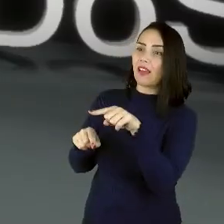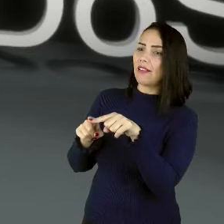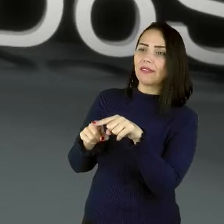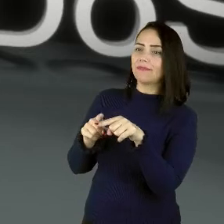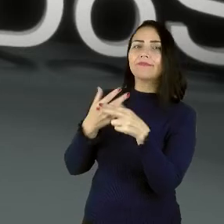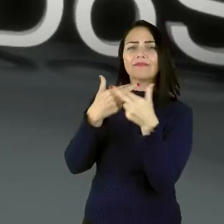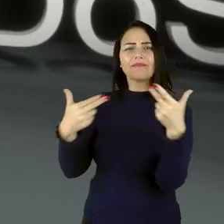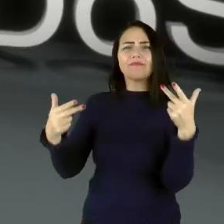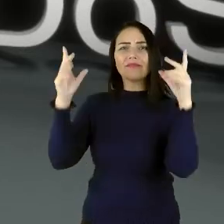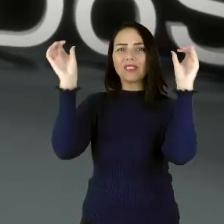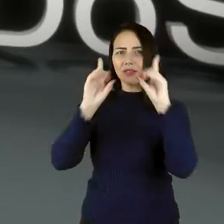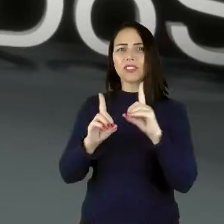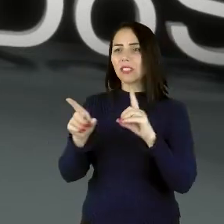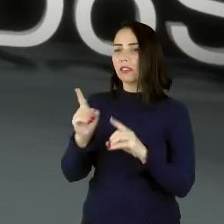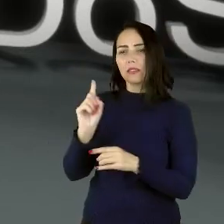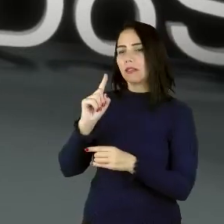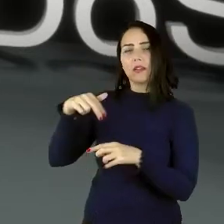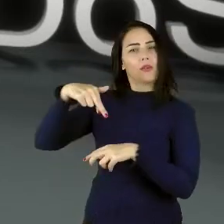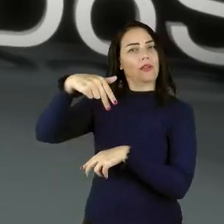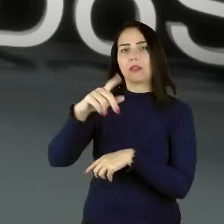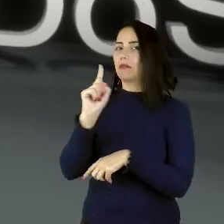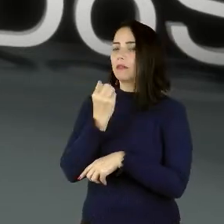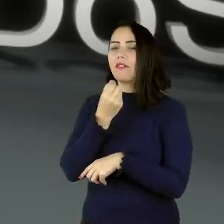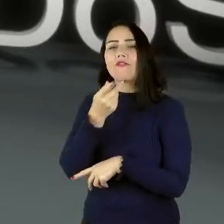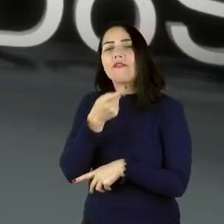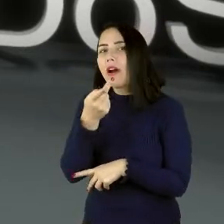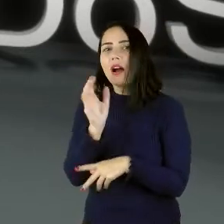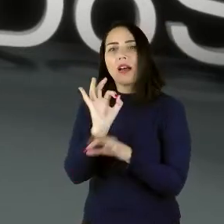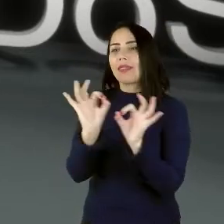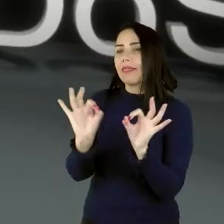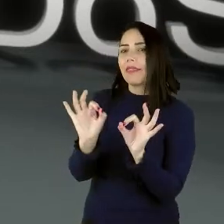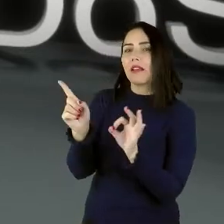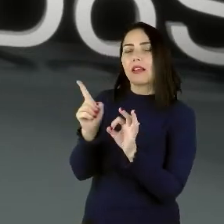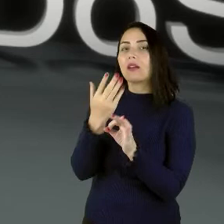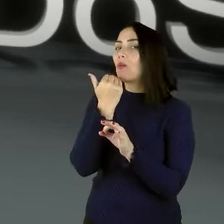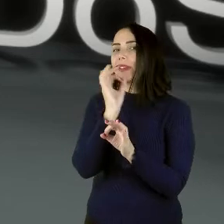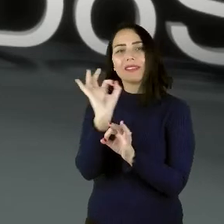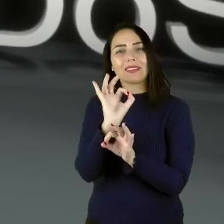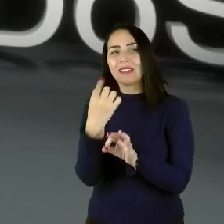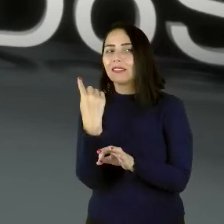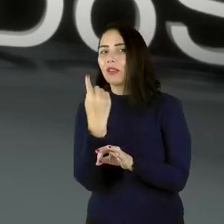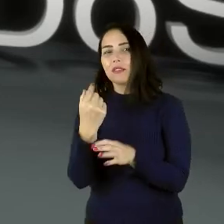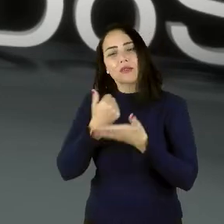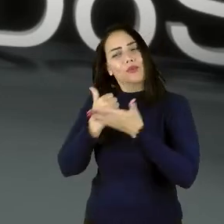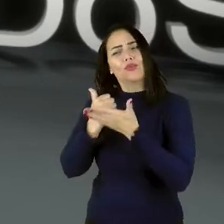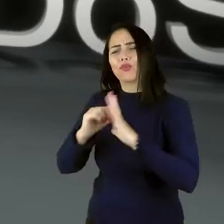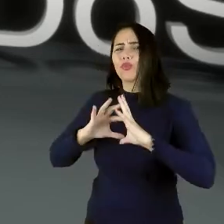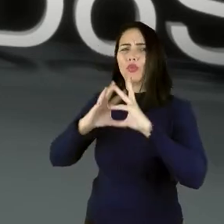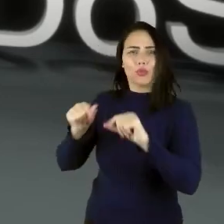Karina não andava, não falava, não se alimentava sozinha e precisava de ajuda para praticamente